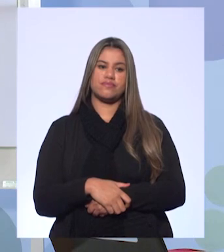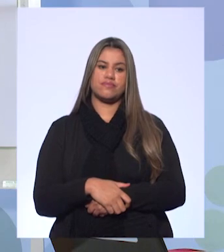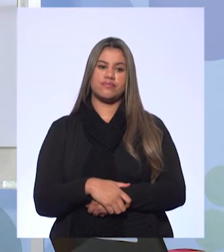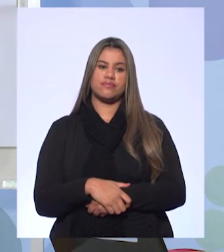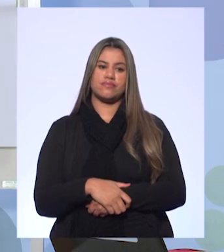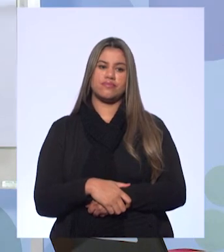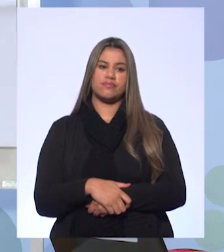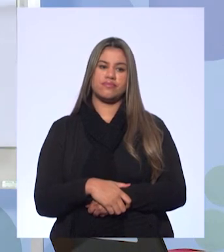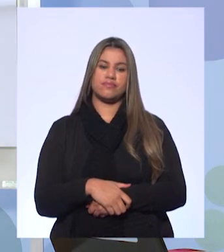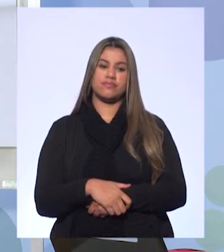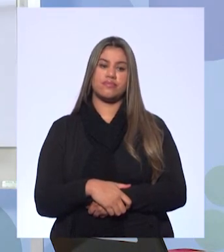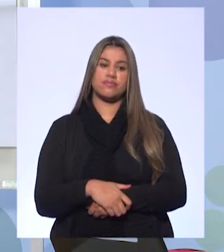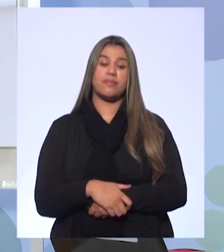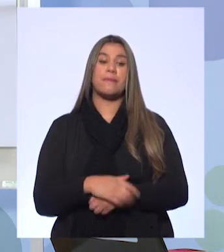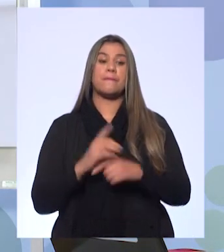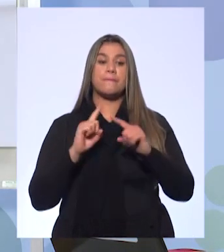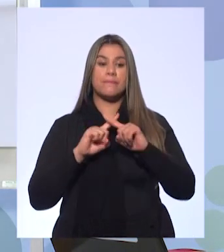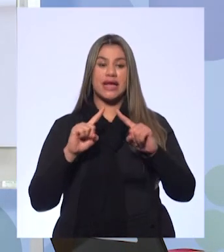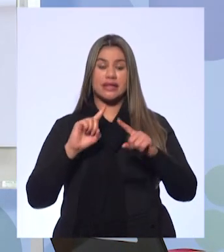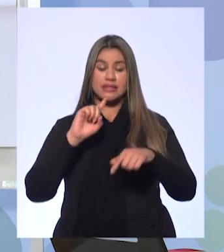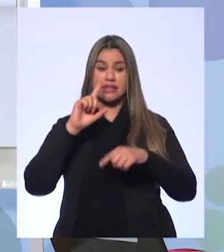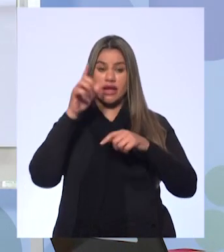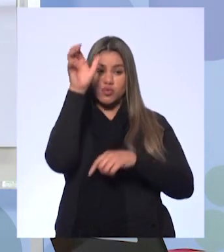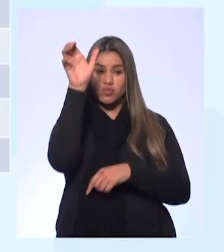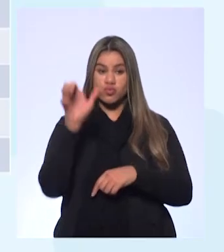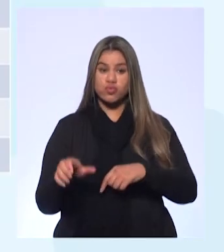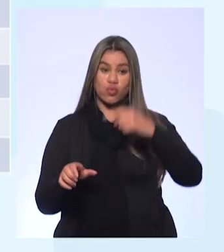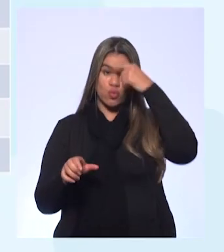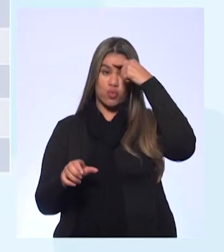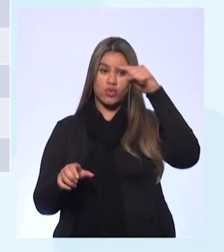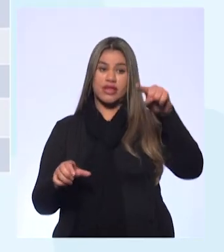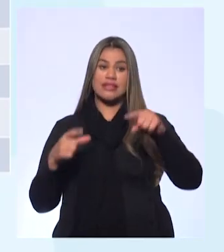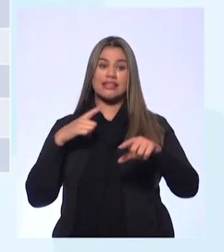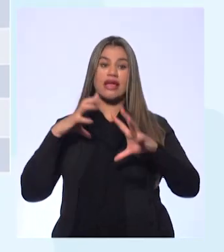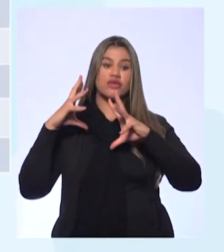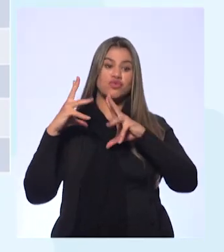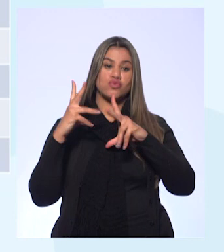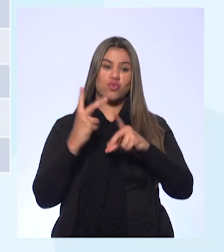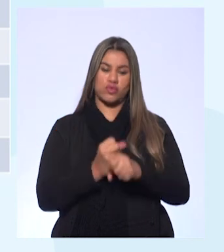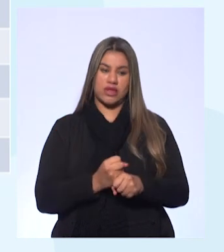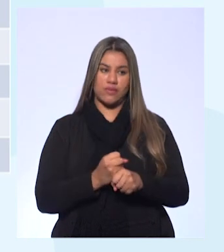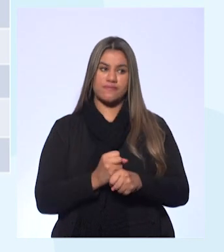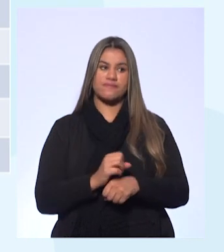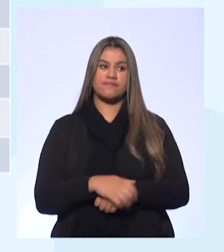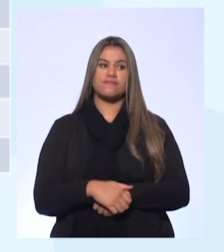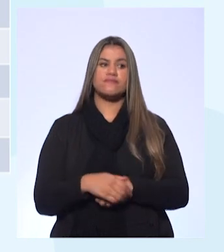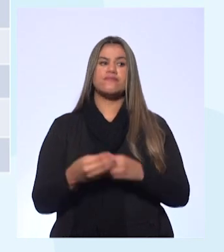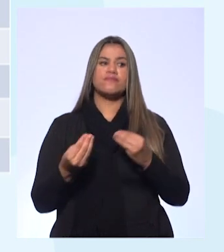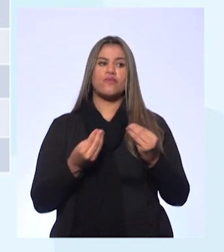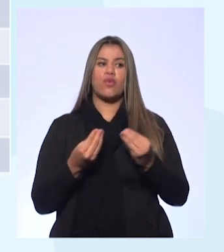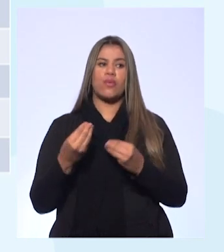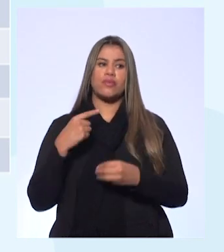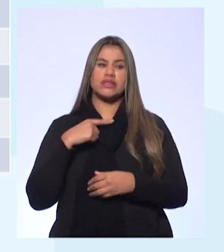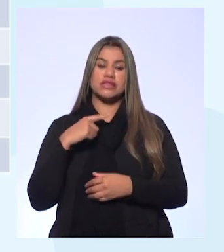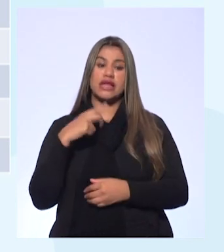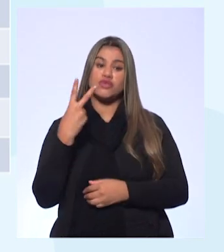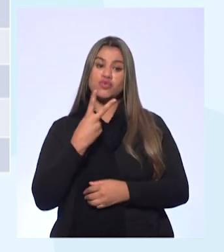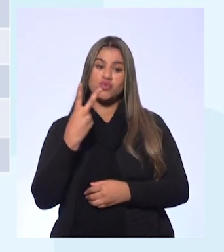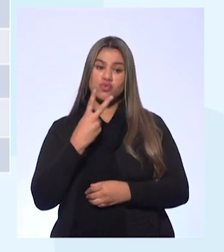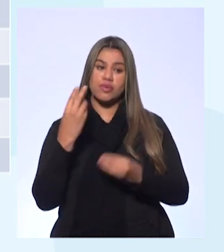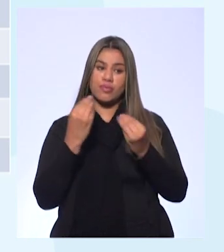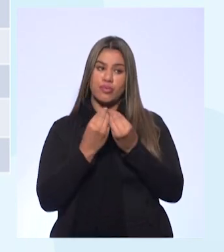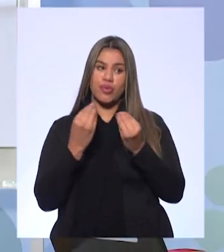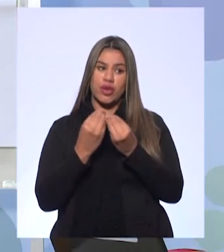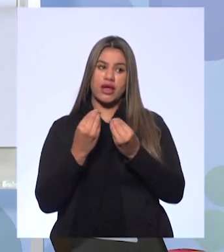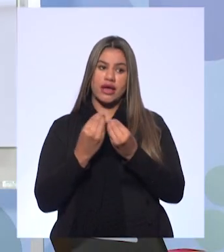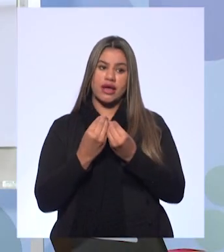3,5. Só que aí ele pergunta na última coluna a massa molecular total. Como eu tenho duas moléculas, eu vou